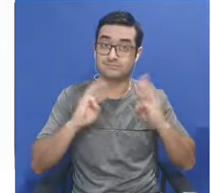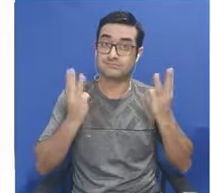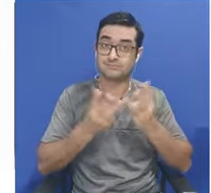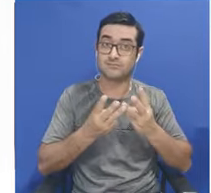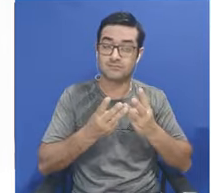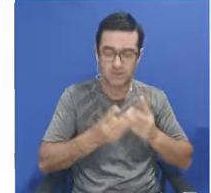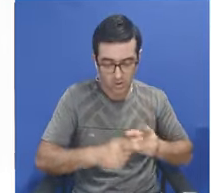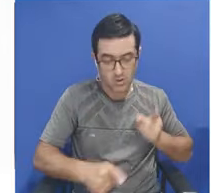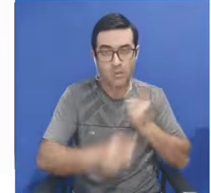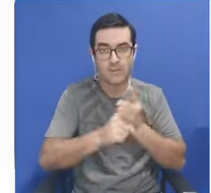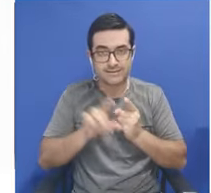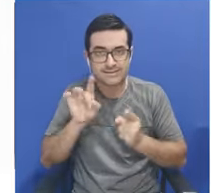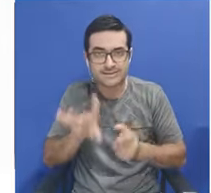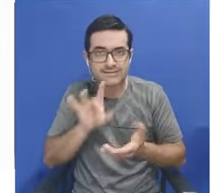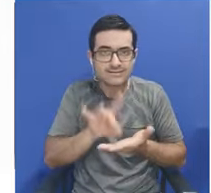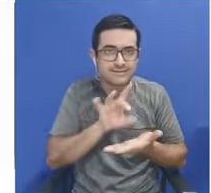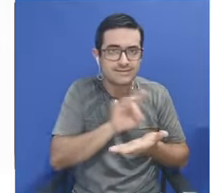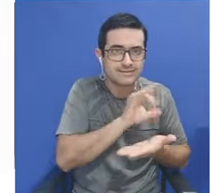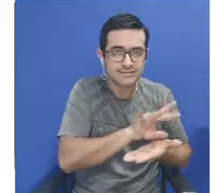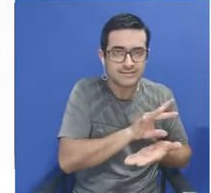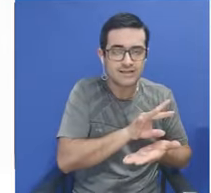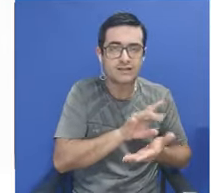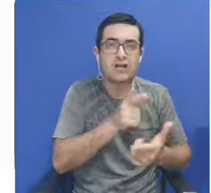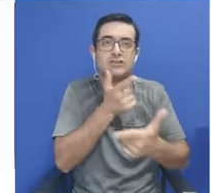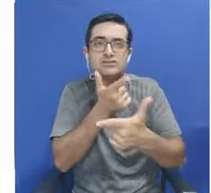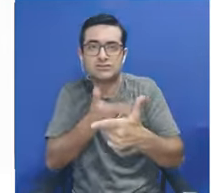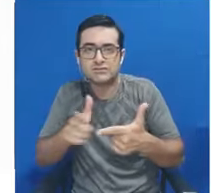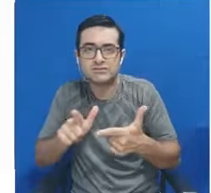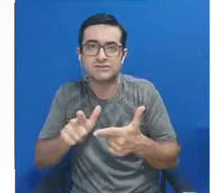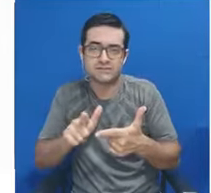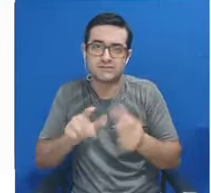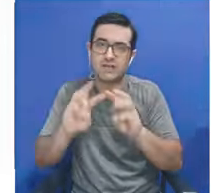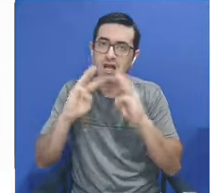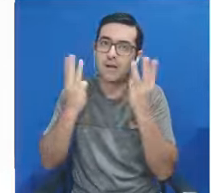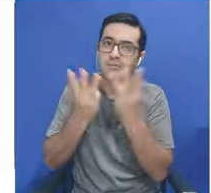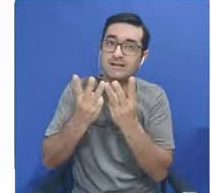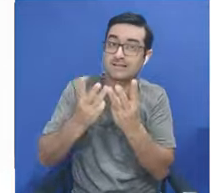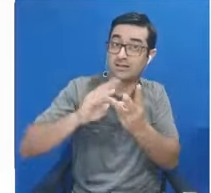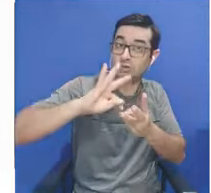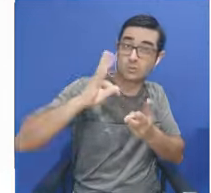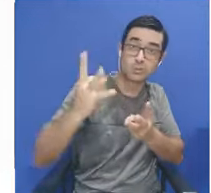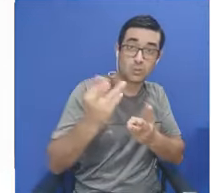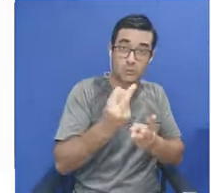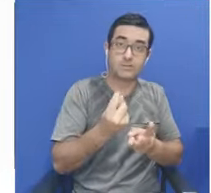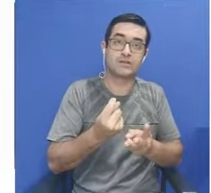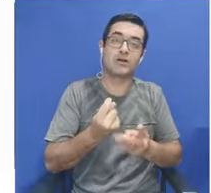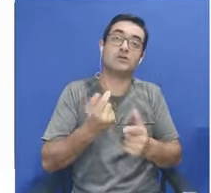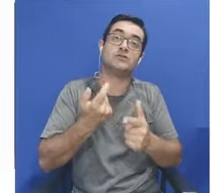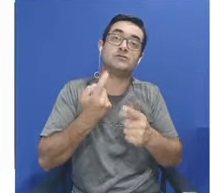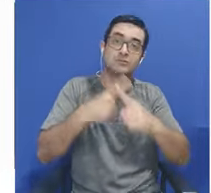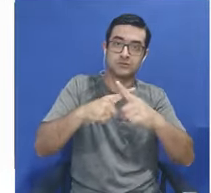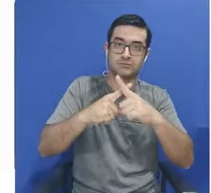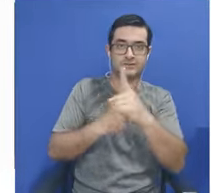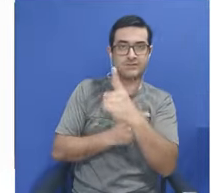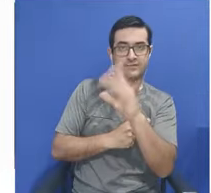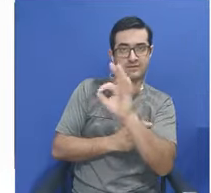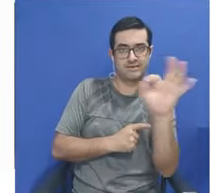pela massa total e multiplico por 100. Aí eu chego nesses valores. Ó, lembra que eu cheguei a 77,8% de